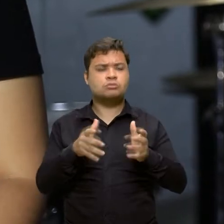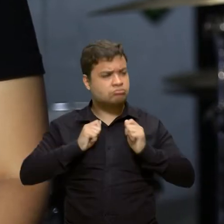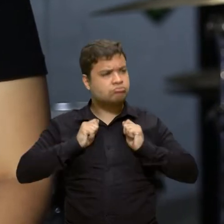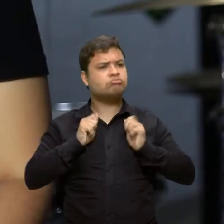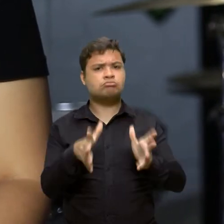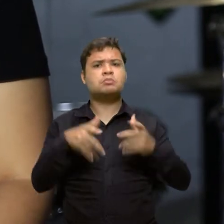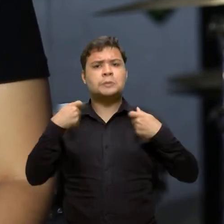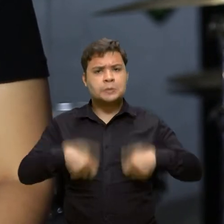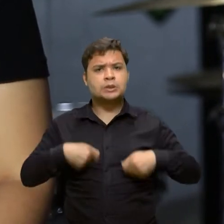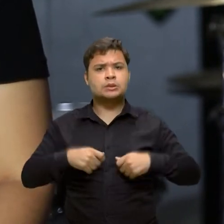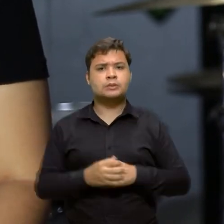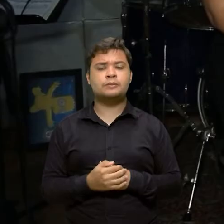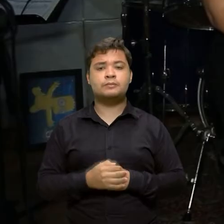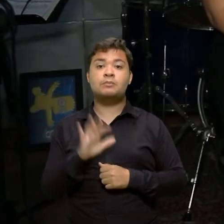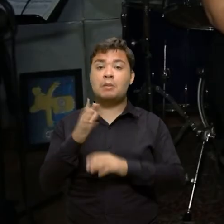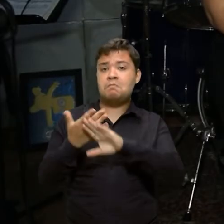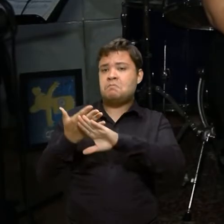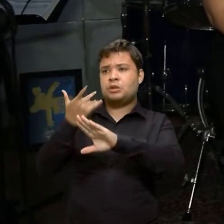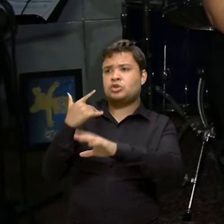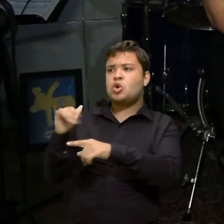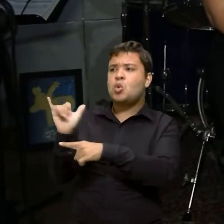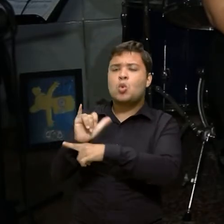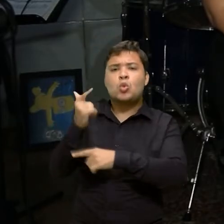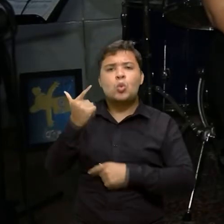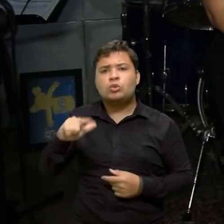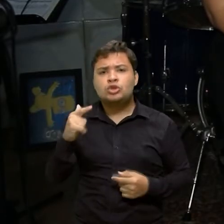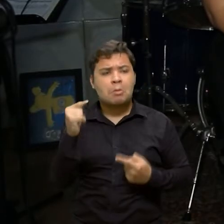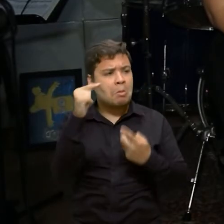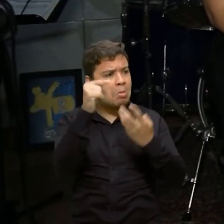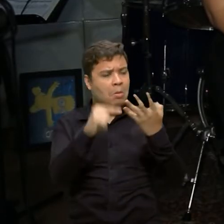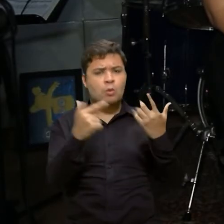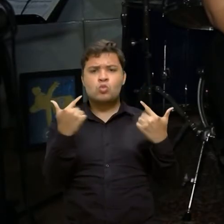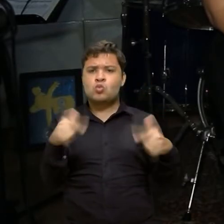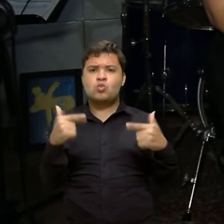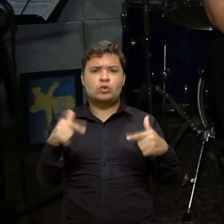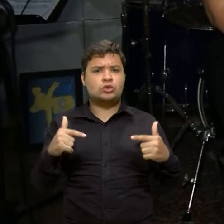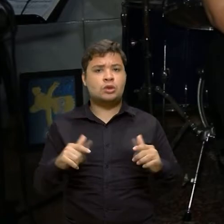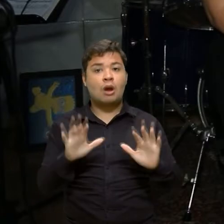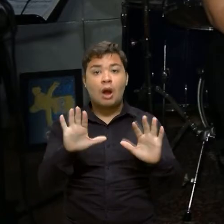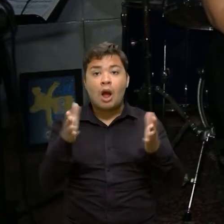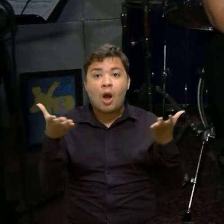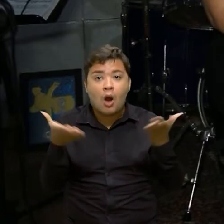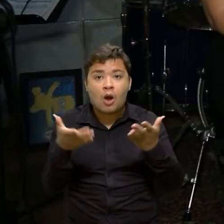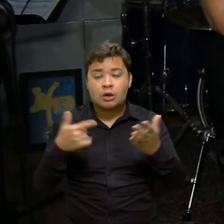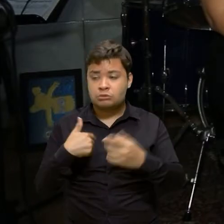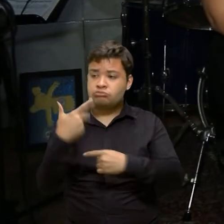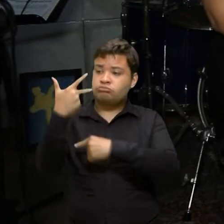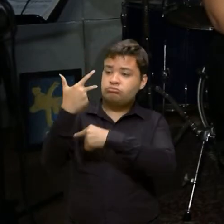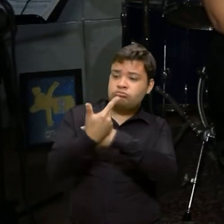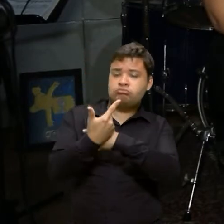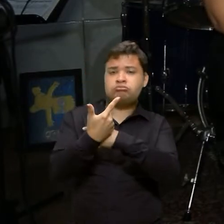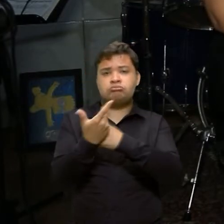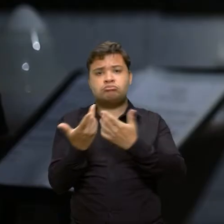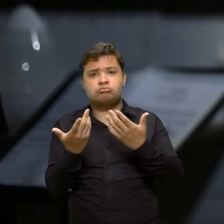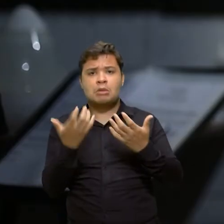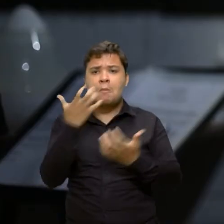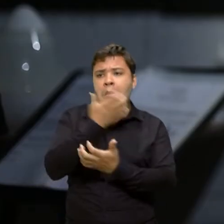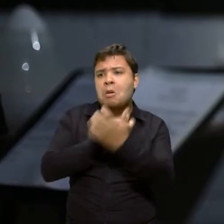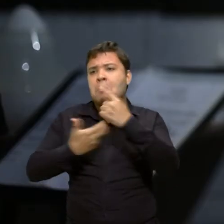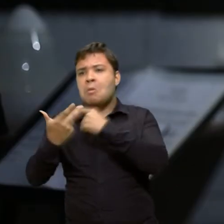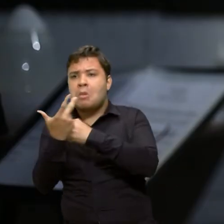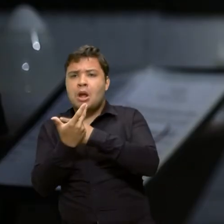O rock em si, ele é atitude. Antigamente não existia YouTube, não existia nada. Hoje a gente chega aqui, a gente grava, a